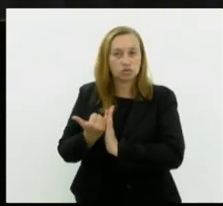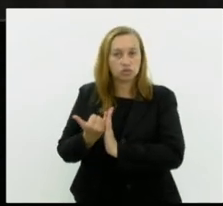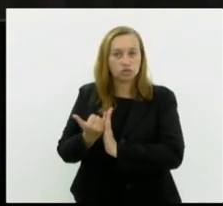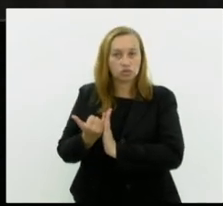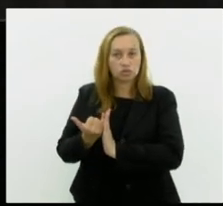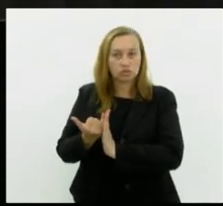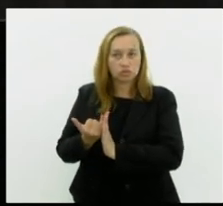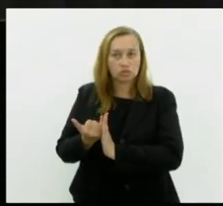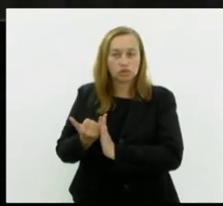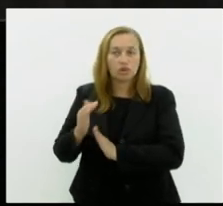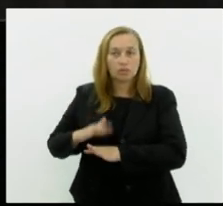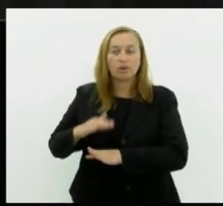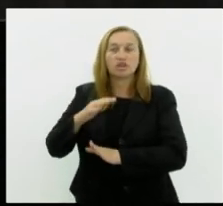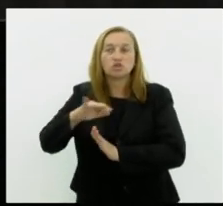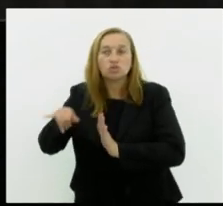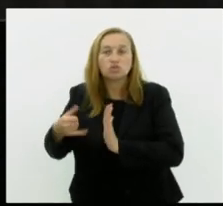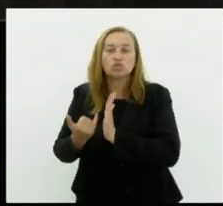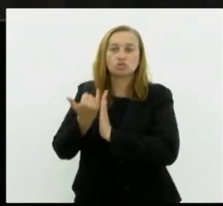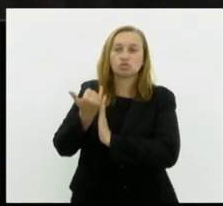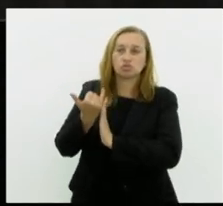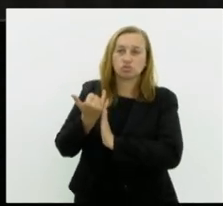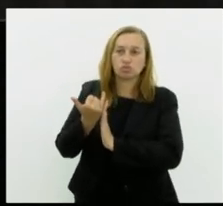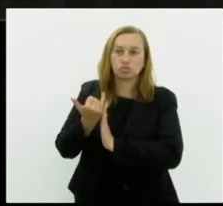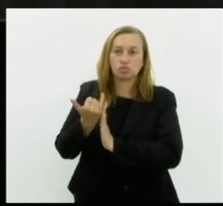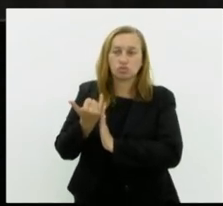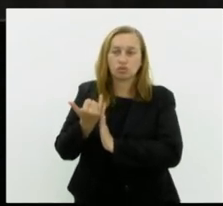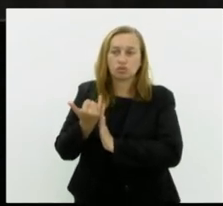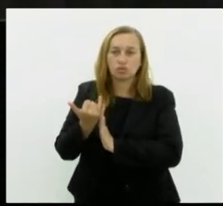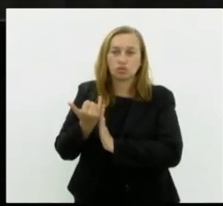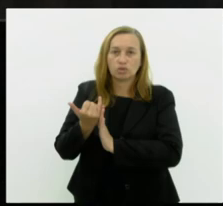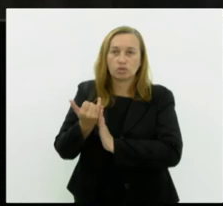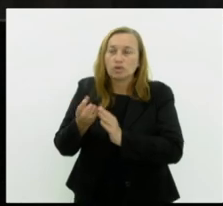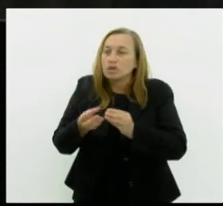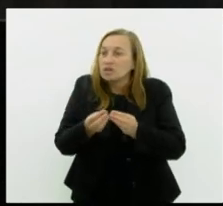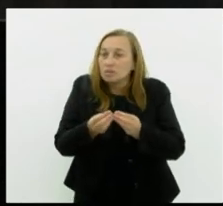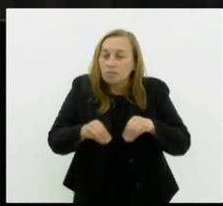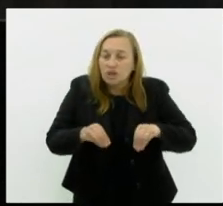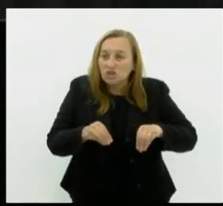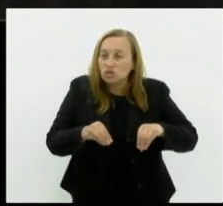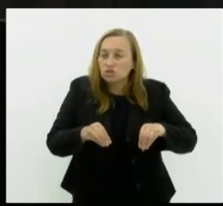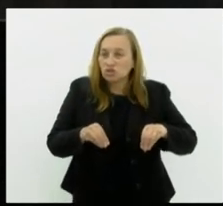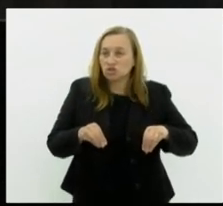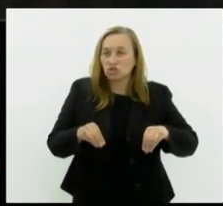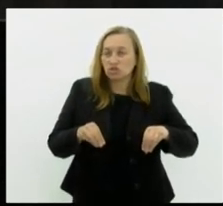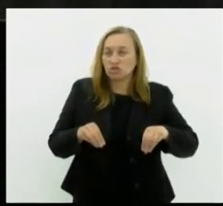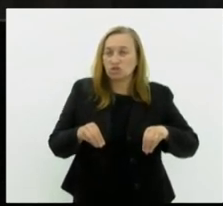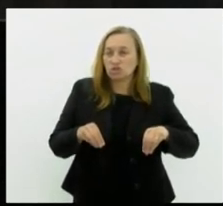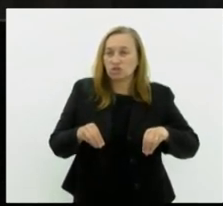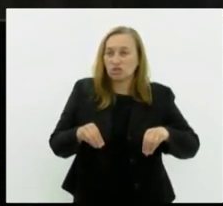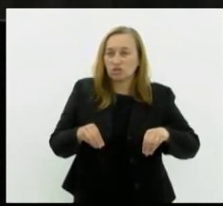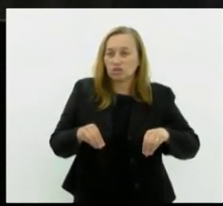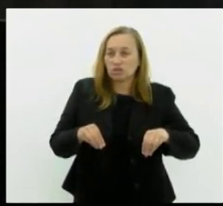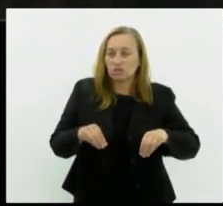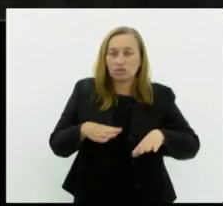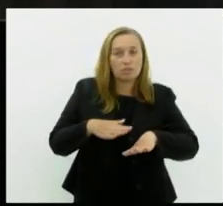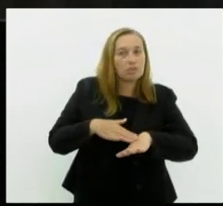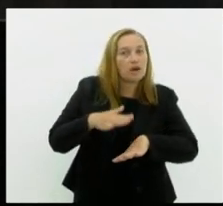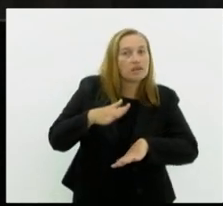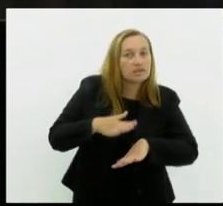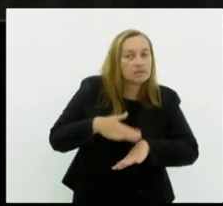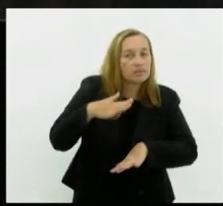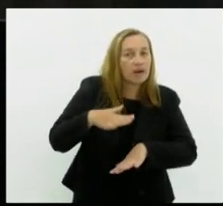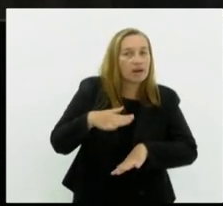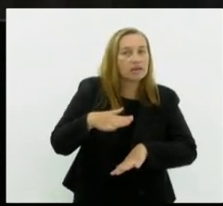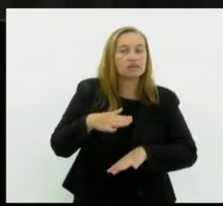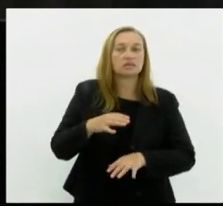juros abra uma boca de jacaré entre a fórmula tradicional, é essa que